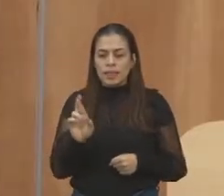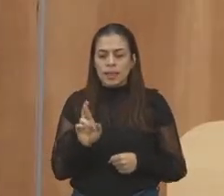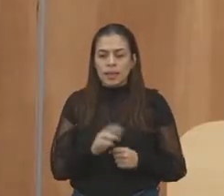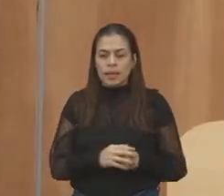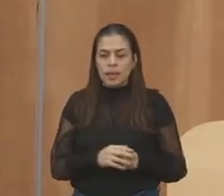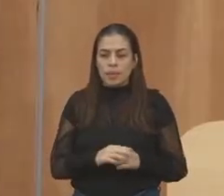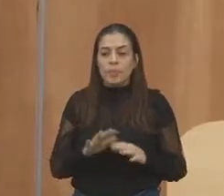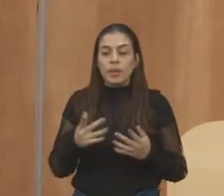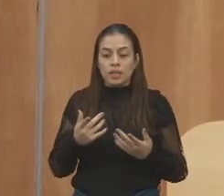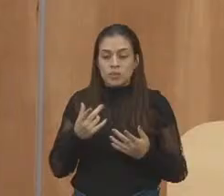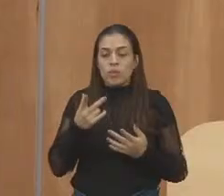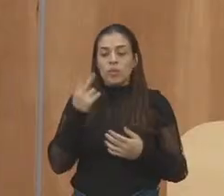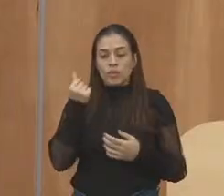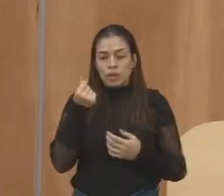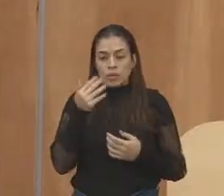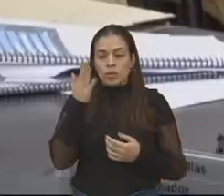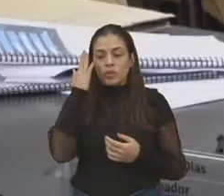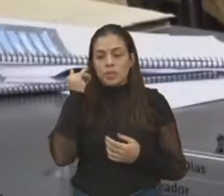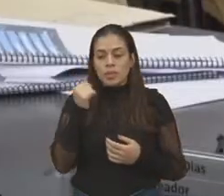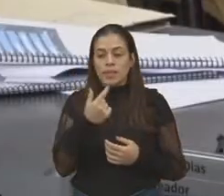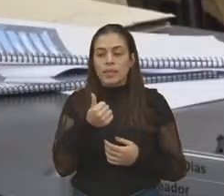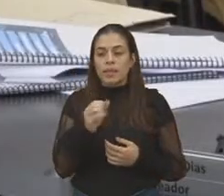orçamento é 10 milhões.